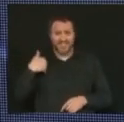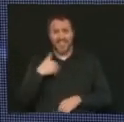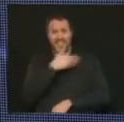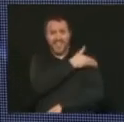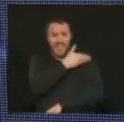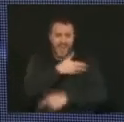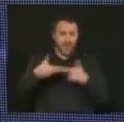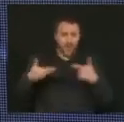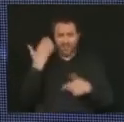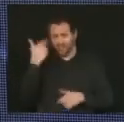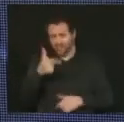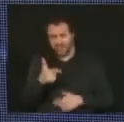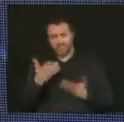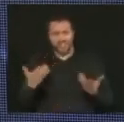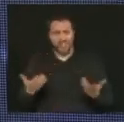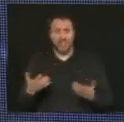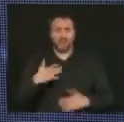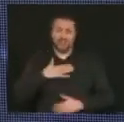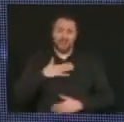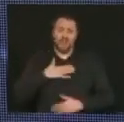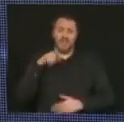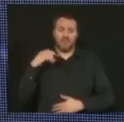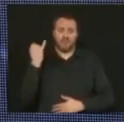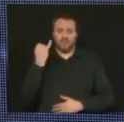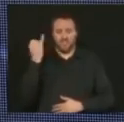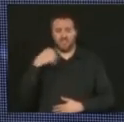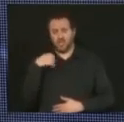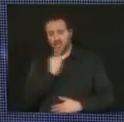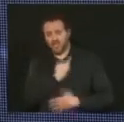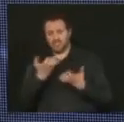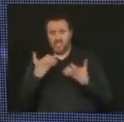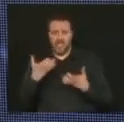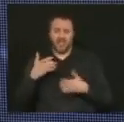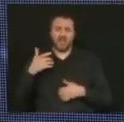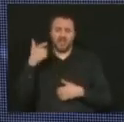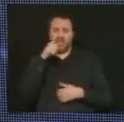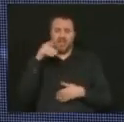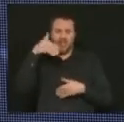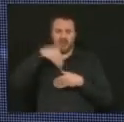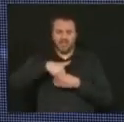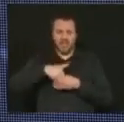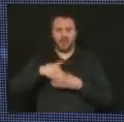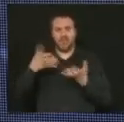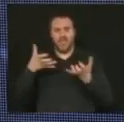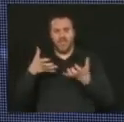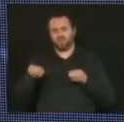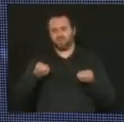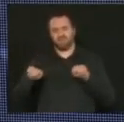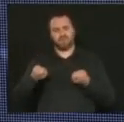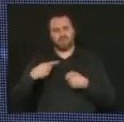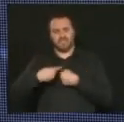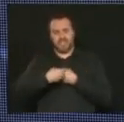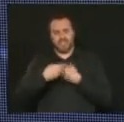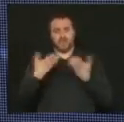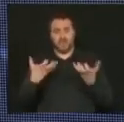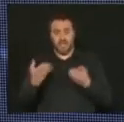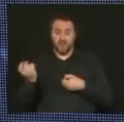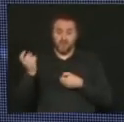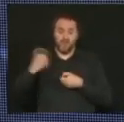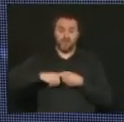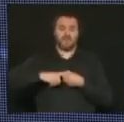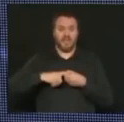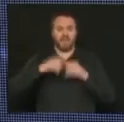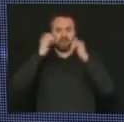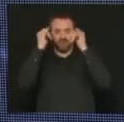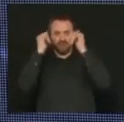para mim é importante que a gente queira ganhar a eleição para governar a cidade e eu quero retomar a gestão pública